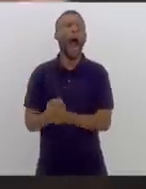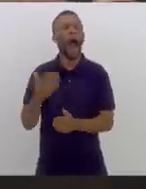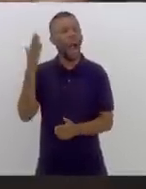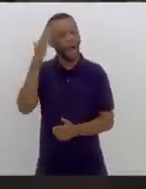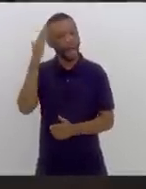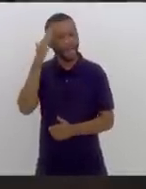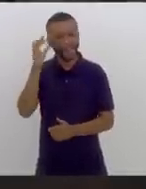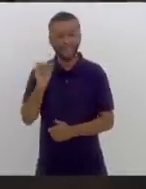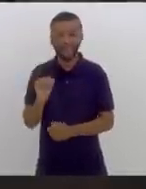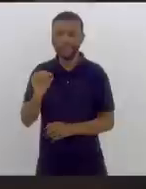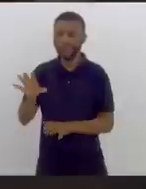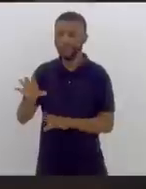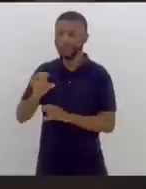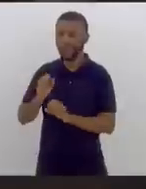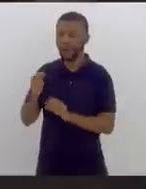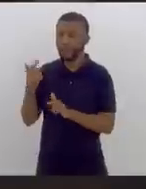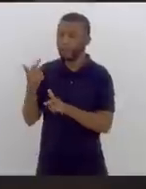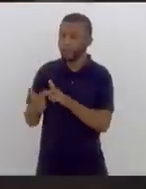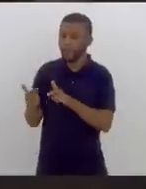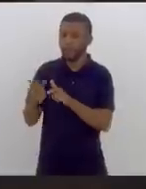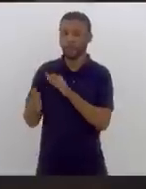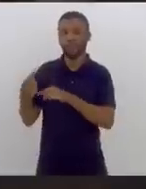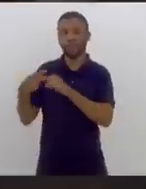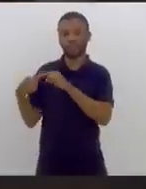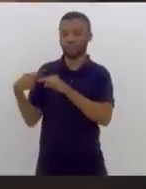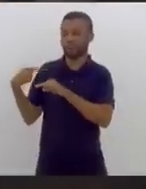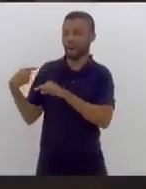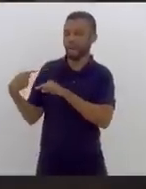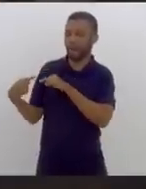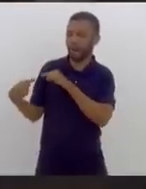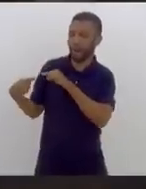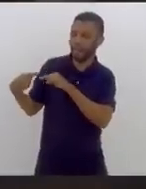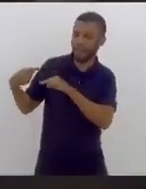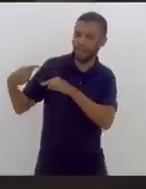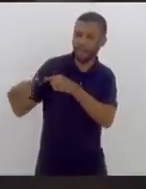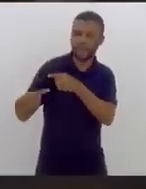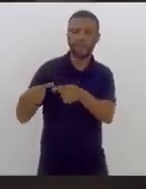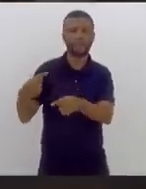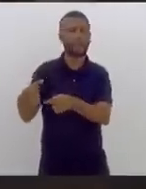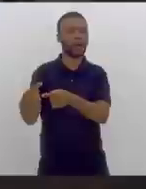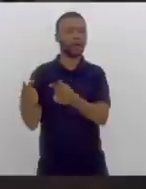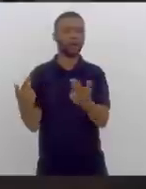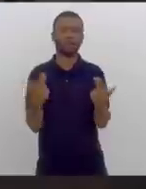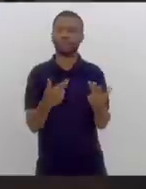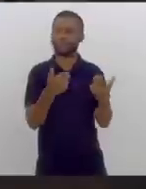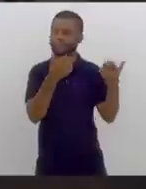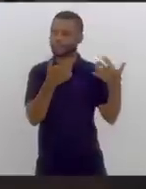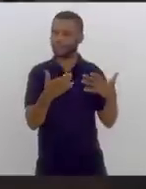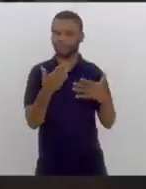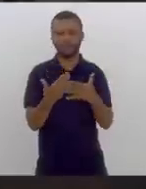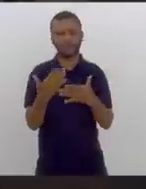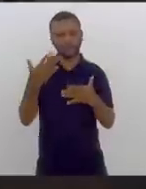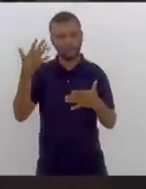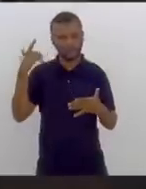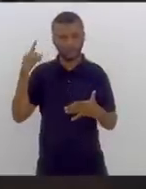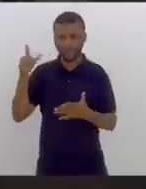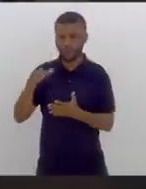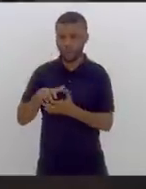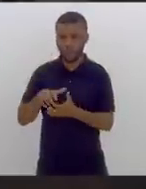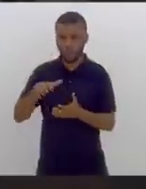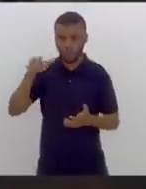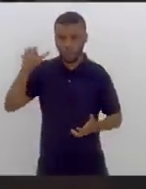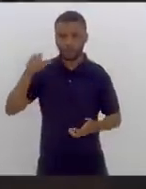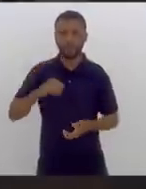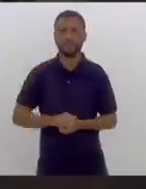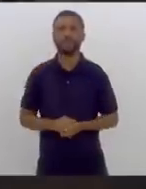herdar um problemas sim e que foi passando aquela passagem de bastão como colega falou lá atrás o mais antigo um barra